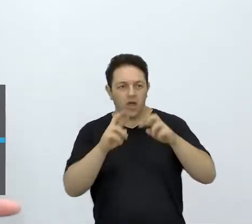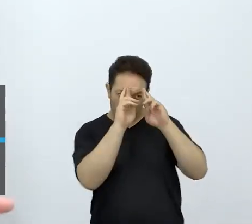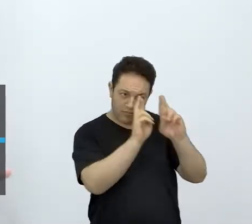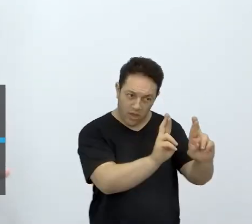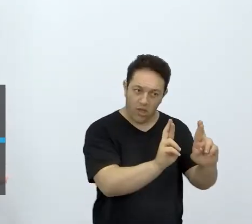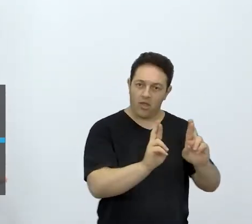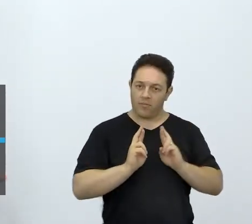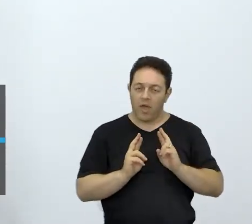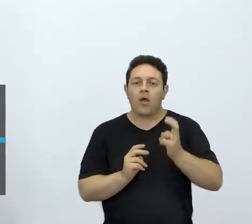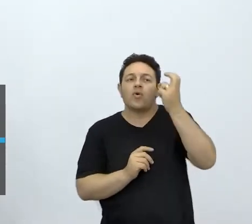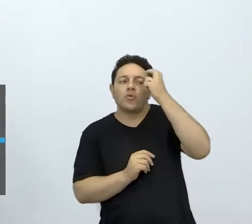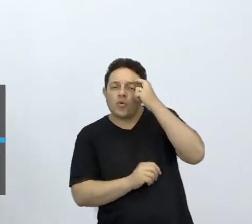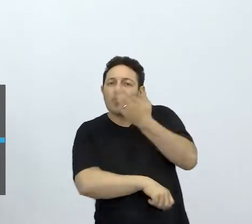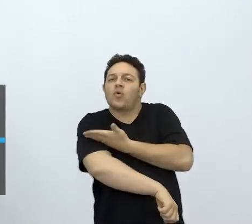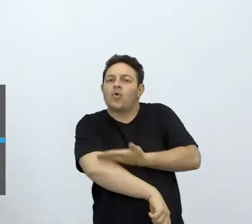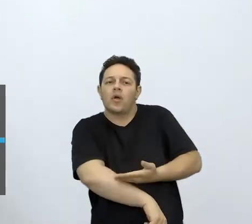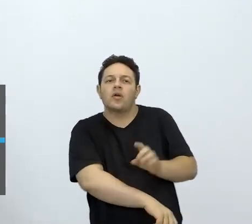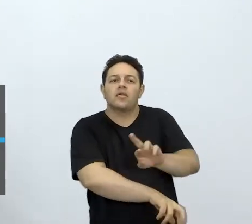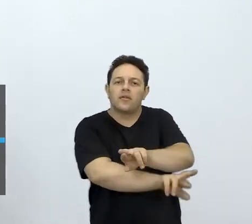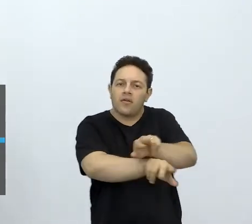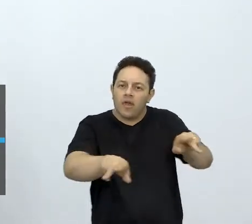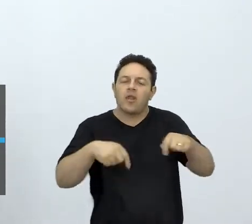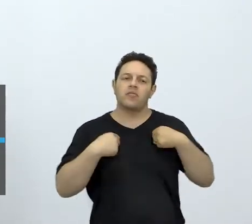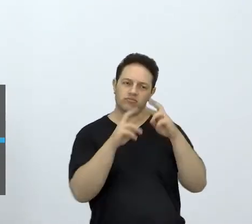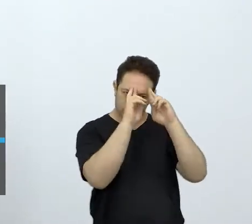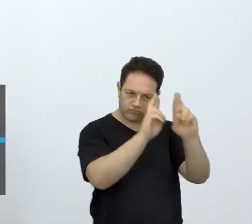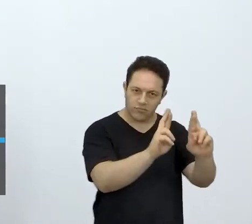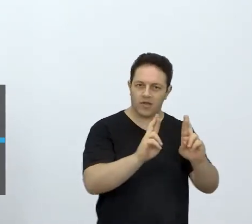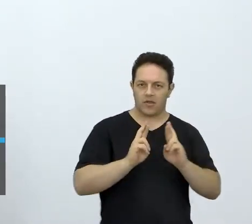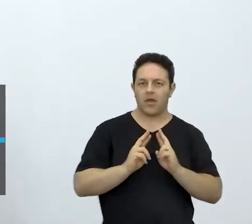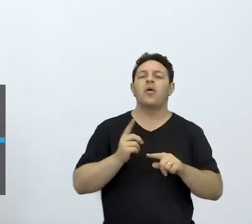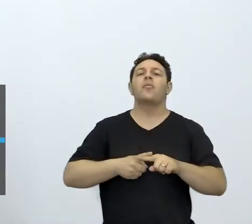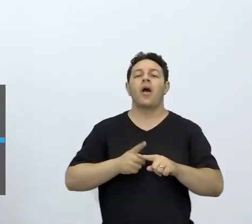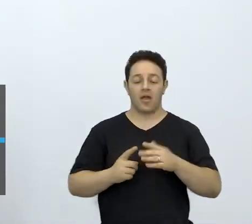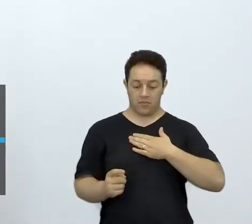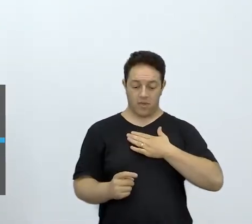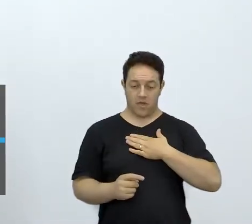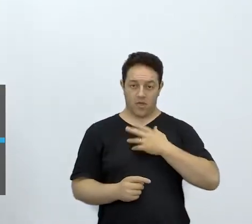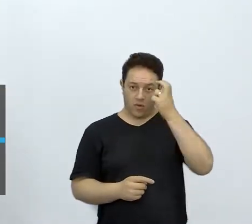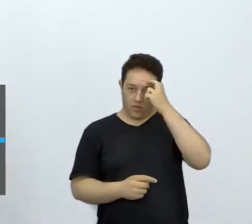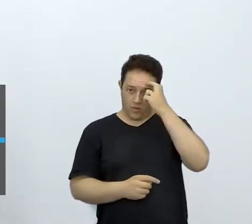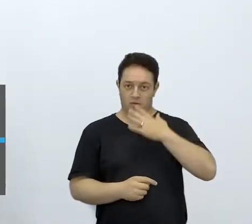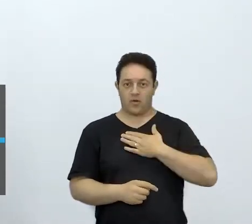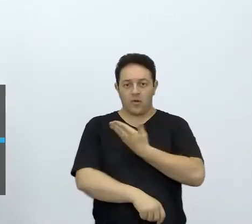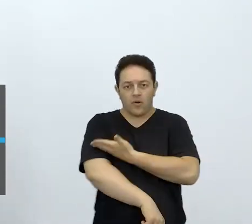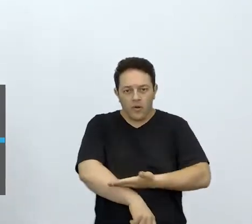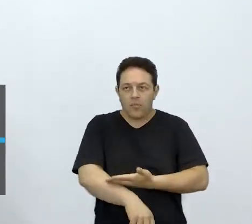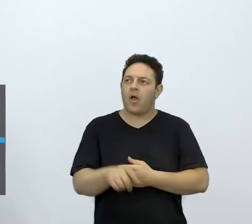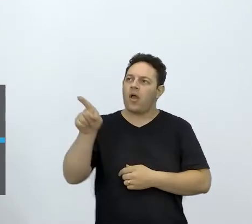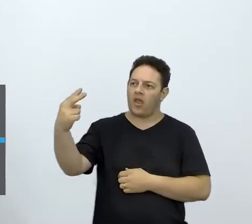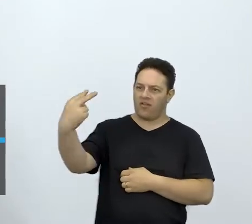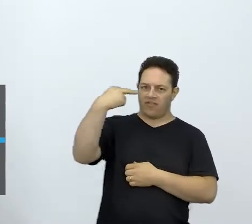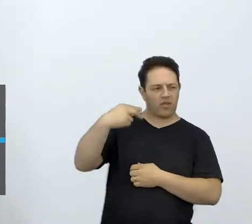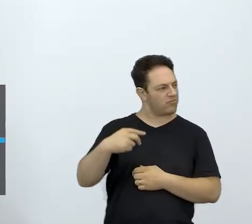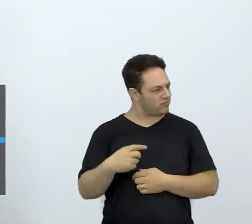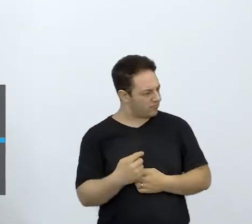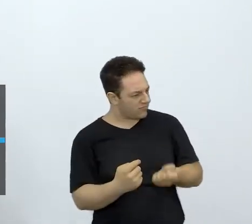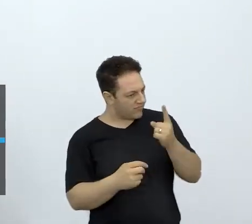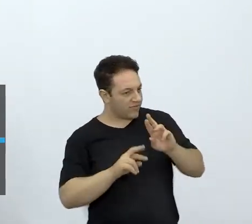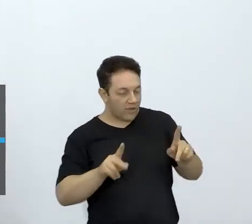de outras culturas, para que a nossa cultura, que é diferente para outras pessoas, para estrangeiros, também possa ser